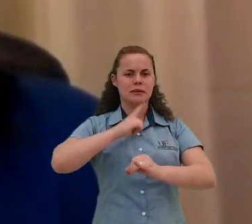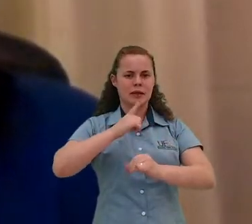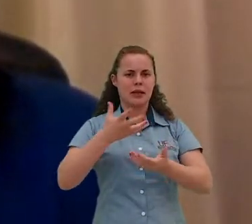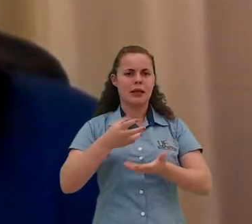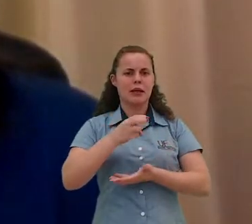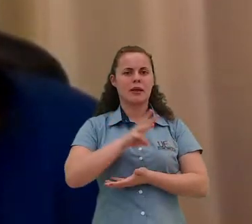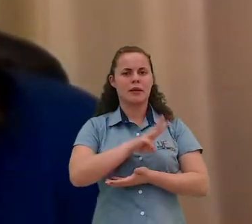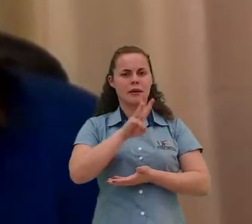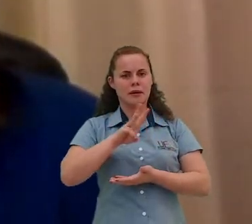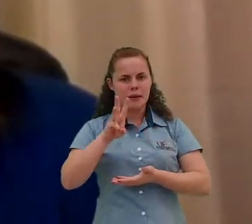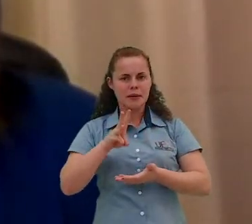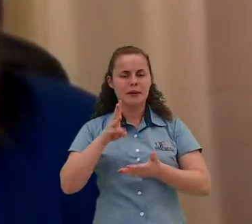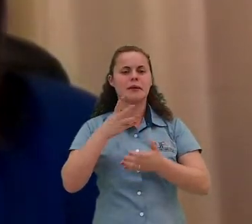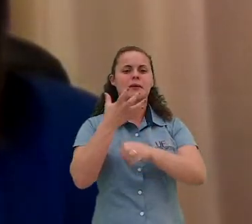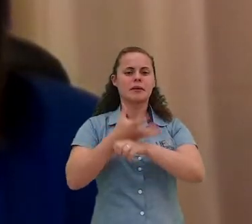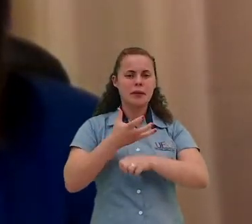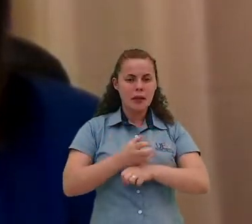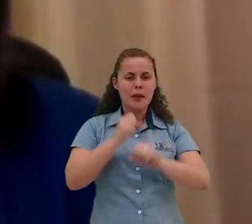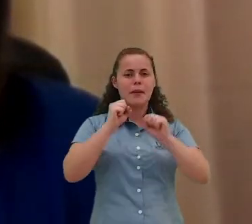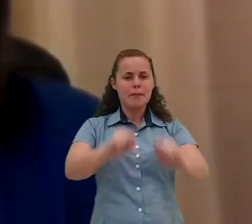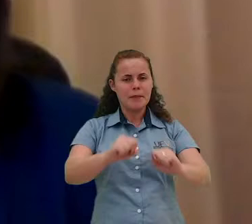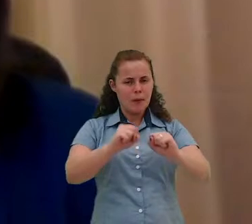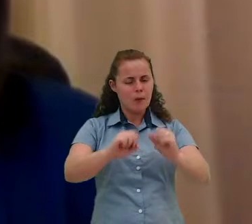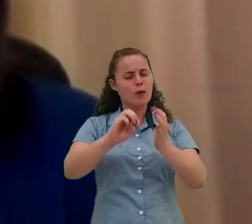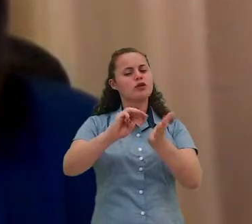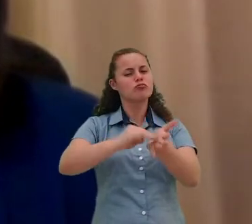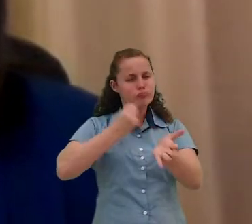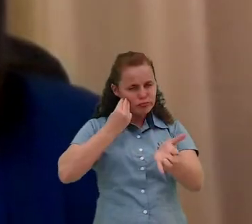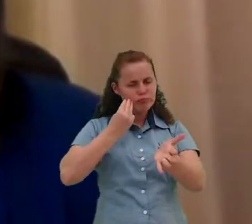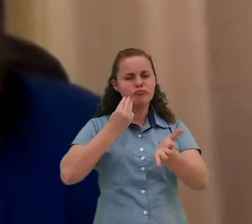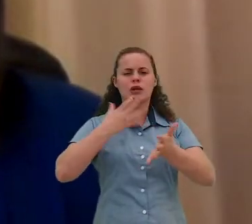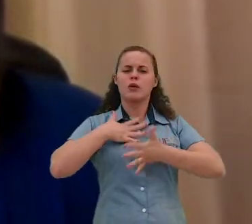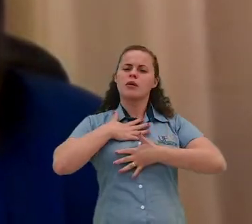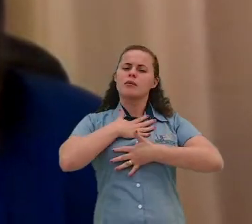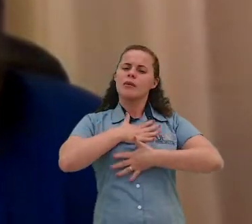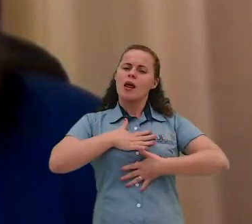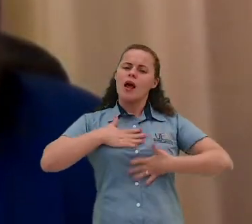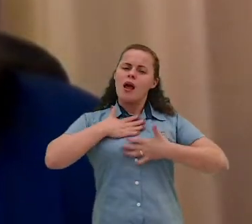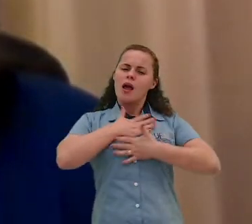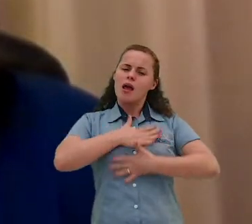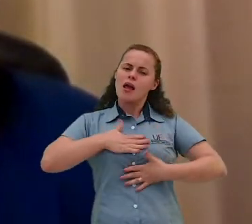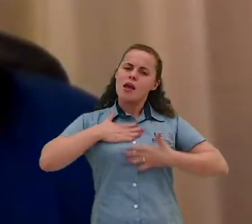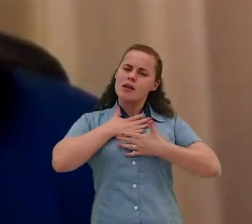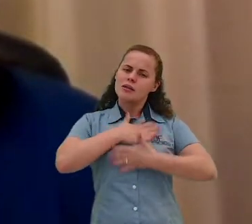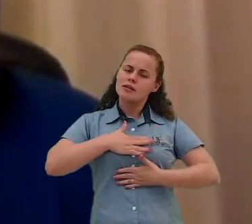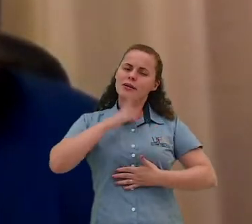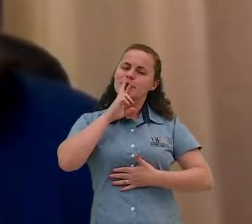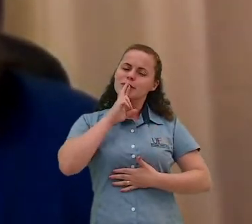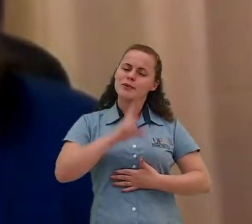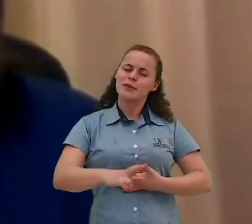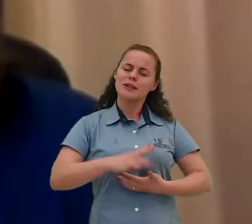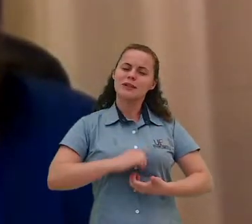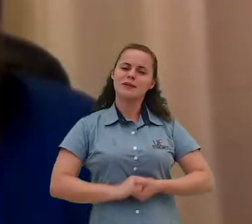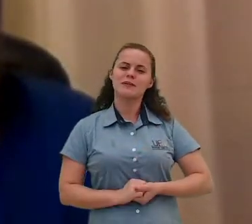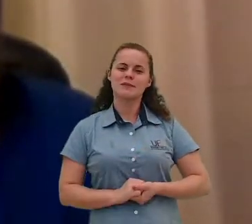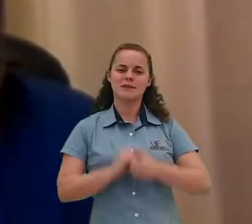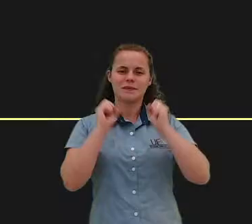de disciplina, mas vocês podem me contactar que eu vou ter prazer, na medida do possível, de responder,